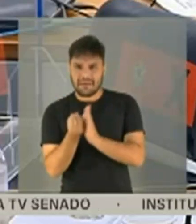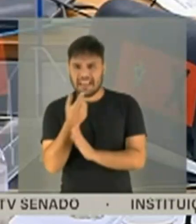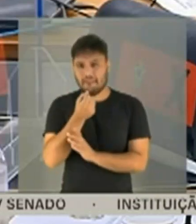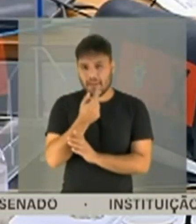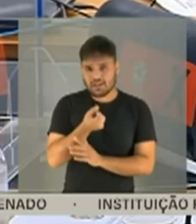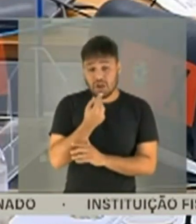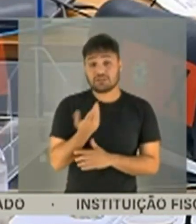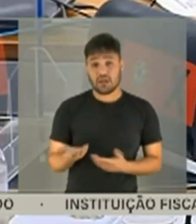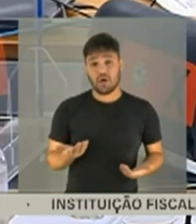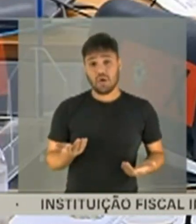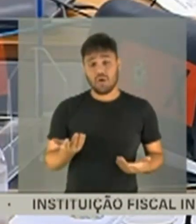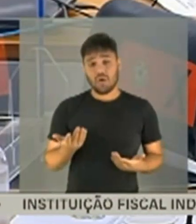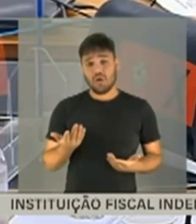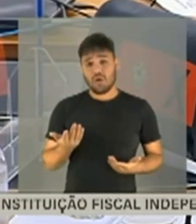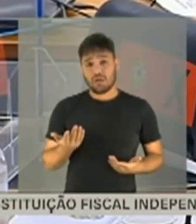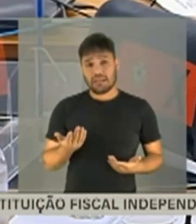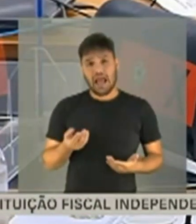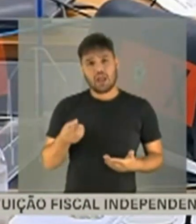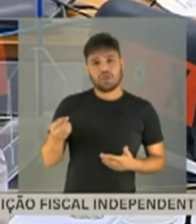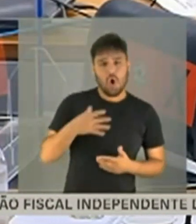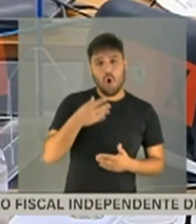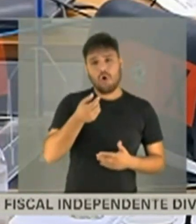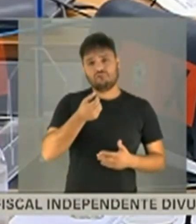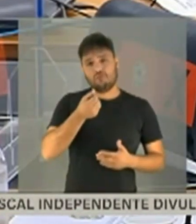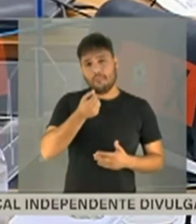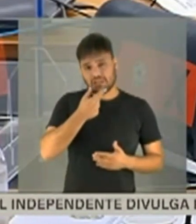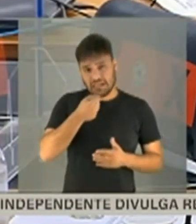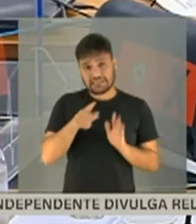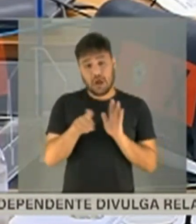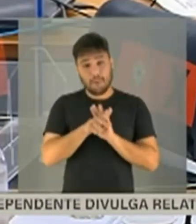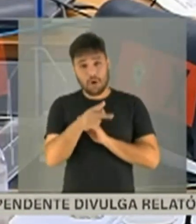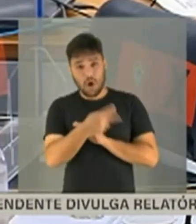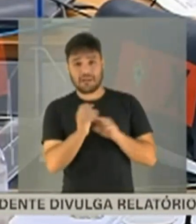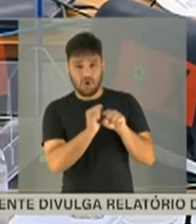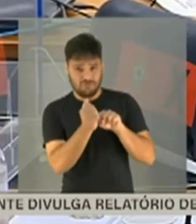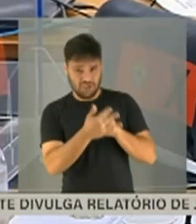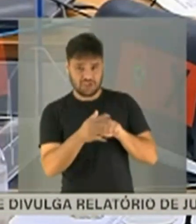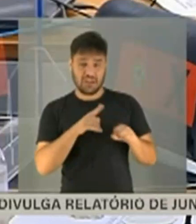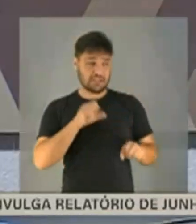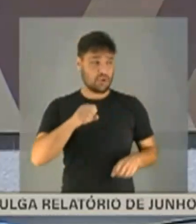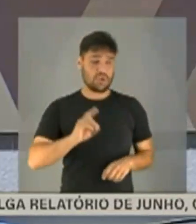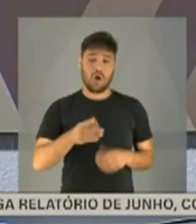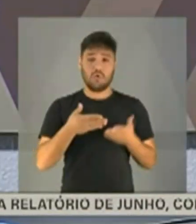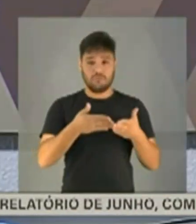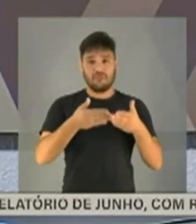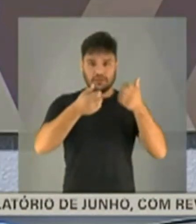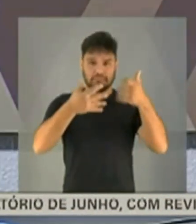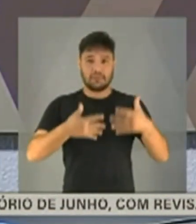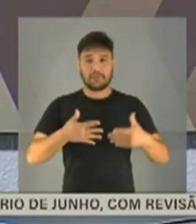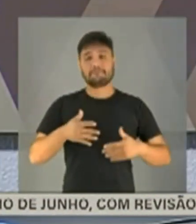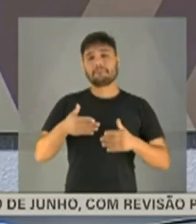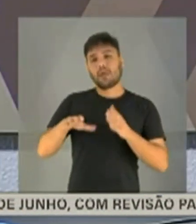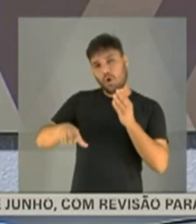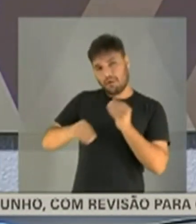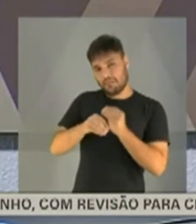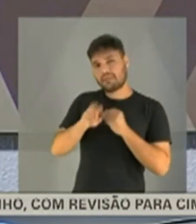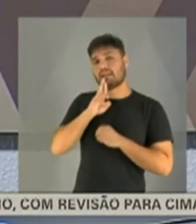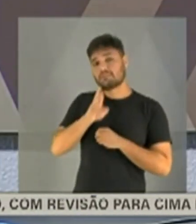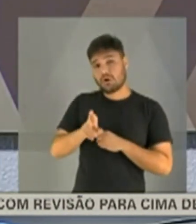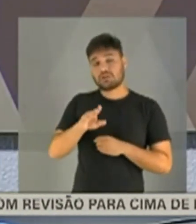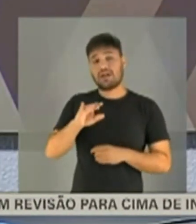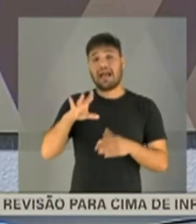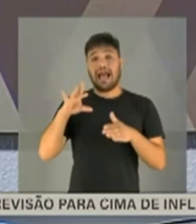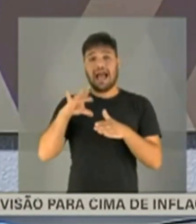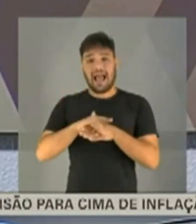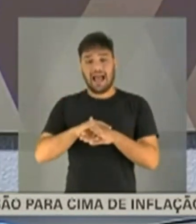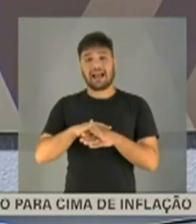medicamento? Está lançando alguma droga para a Covid? Por favor. Só complementando a última resposta, só para HIV